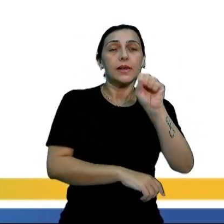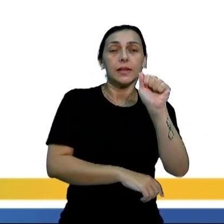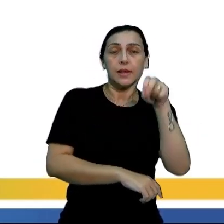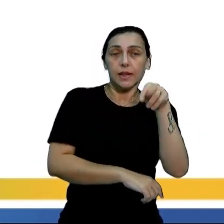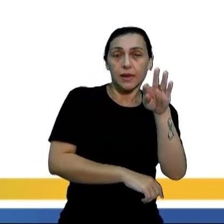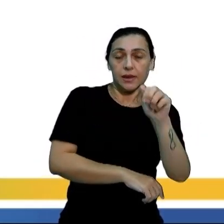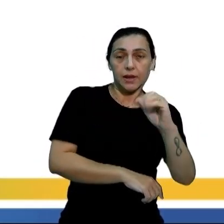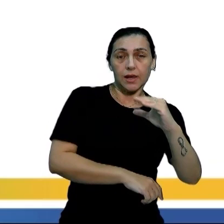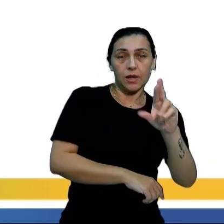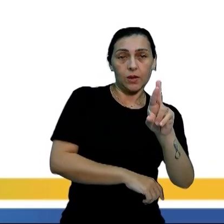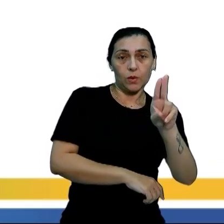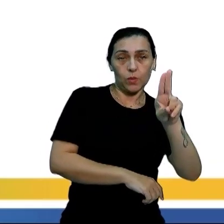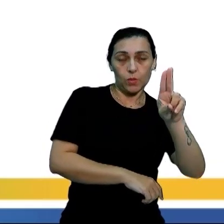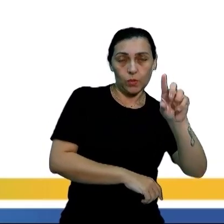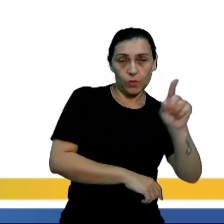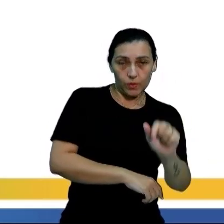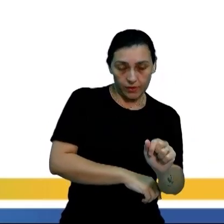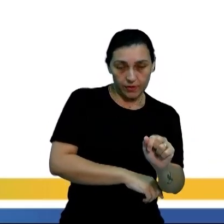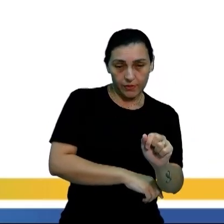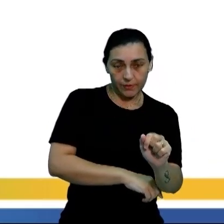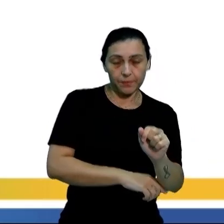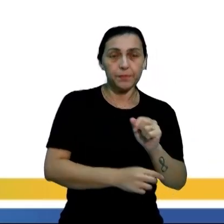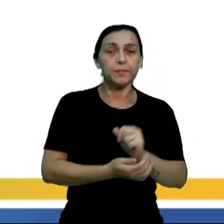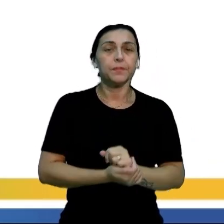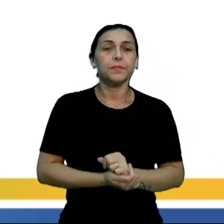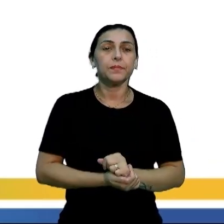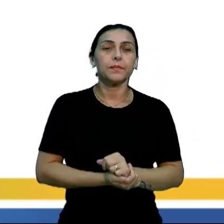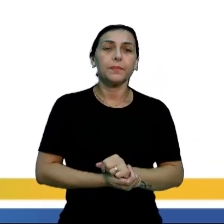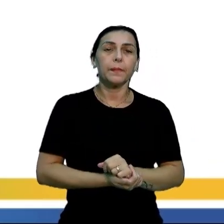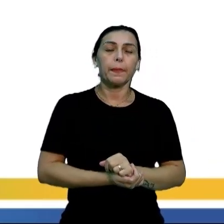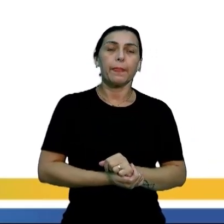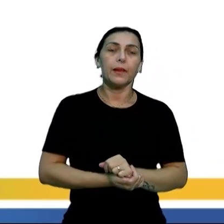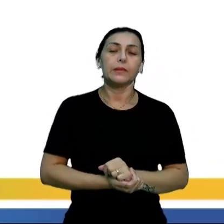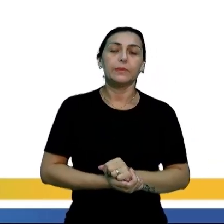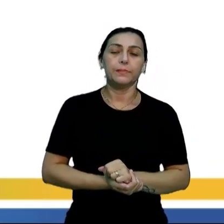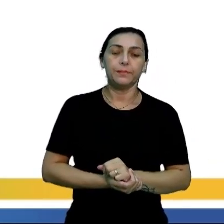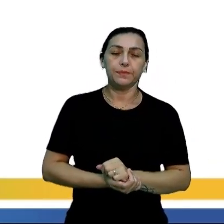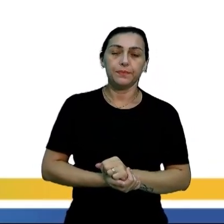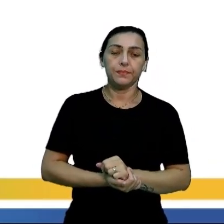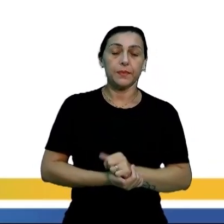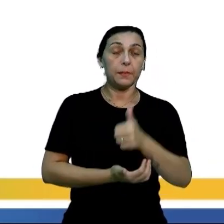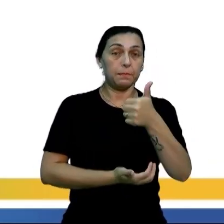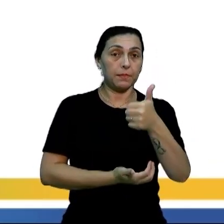chamamos Brasil, de Pero Magalhães, Gândavo,